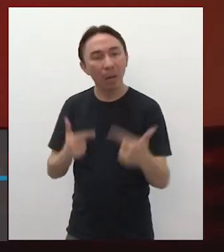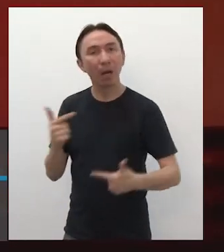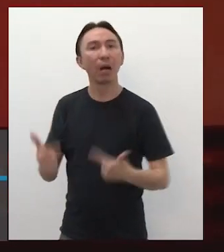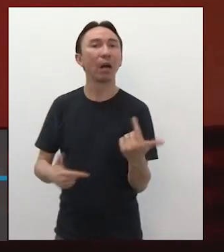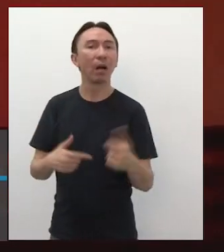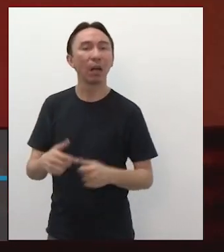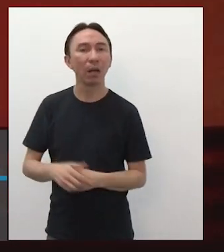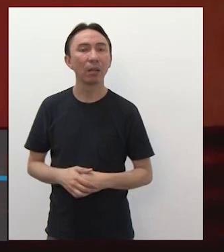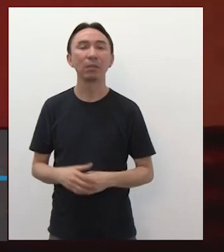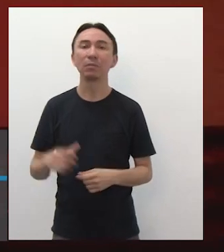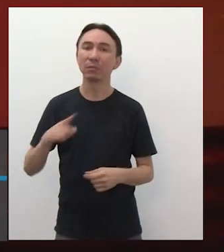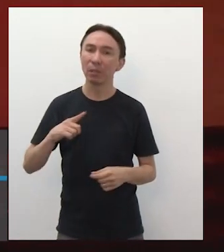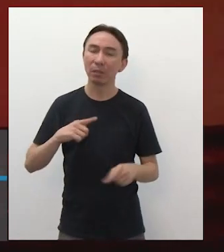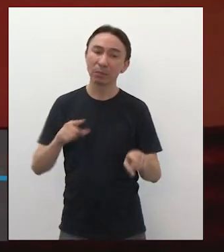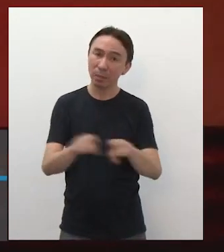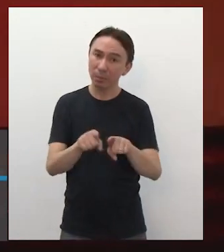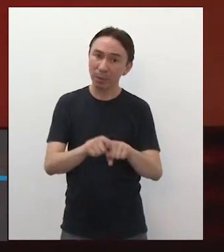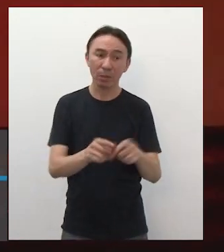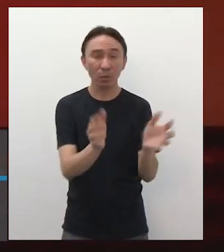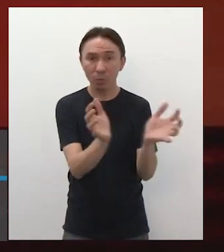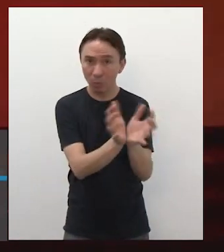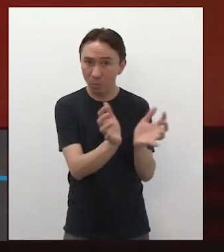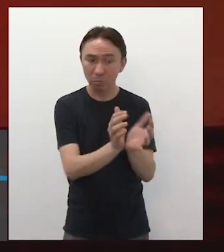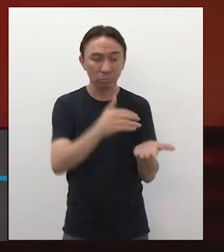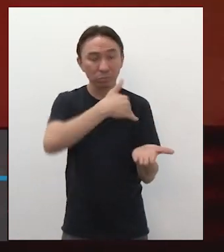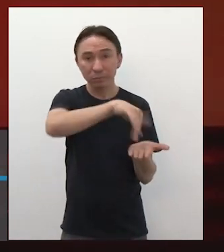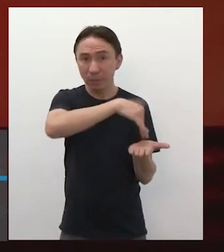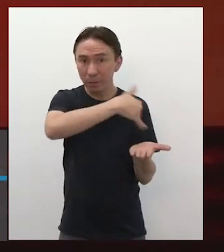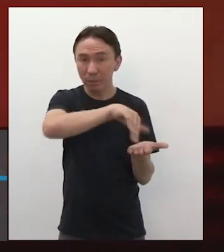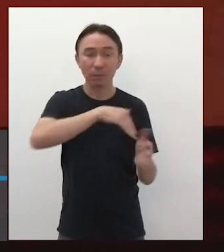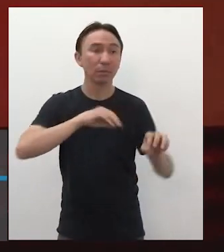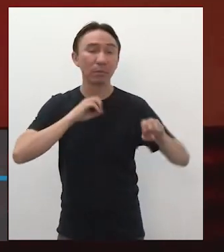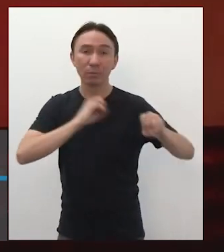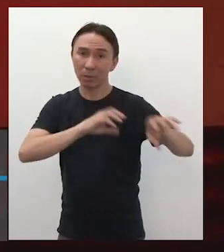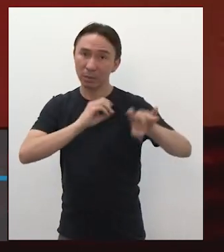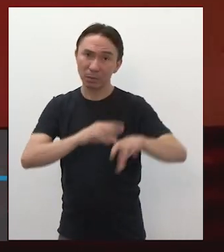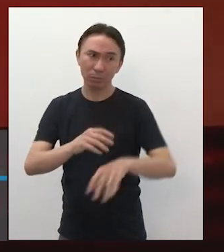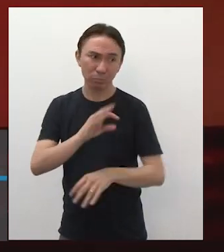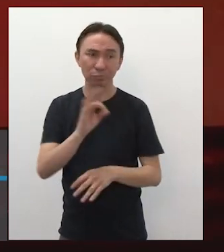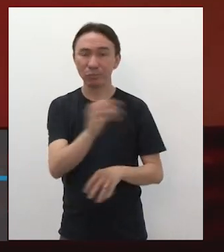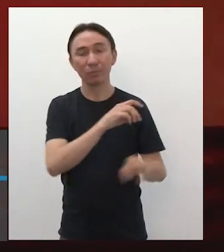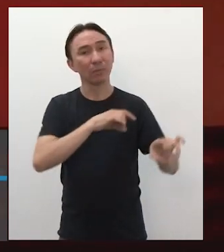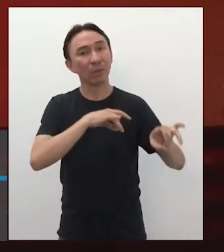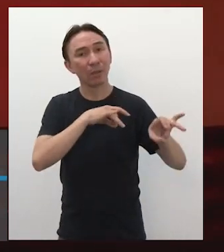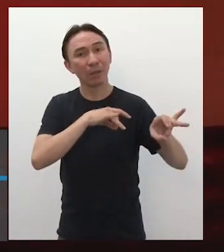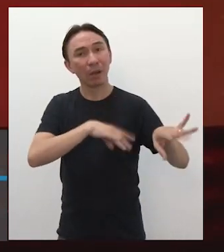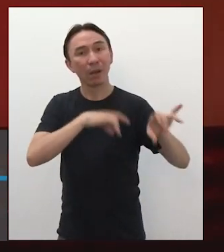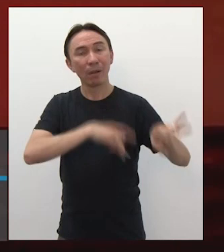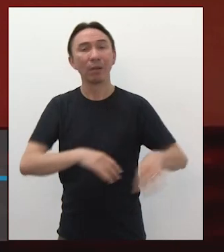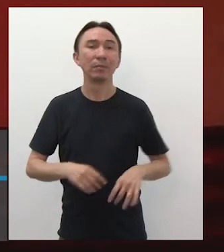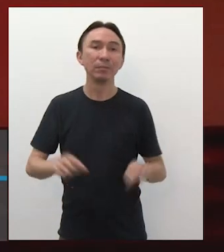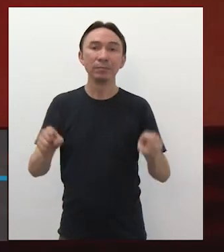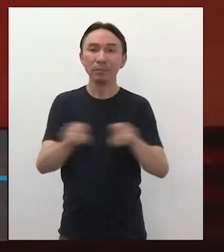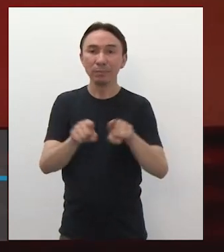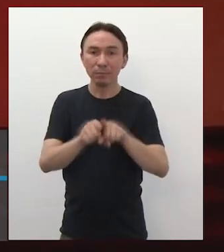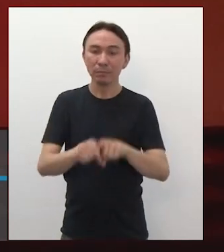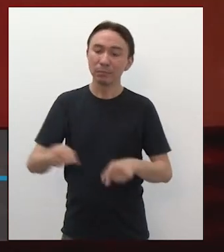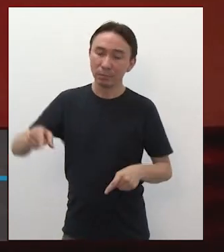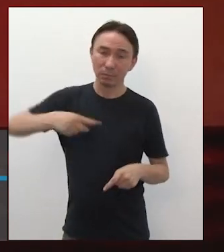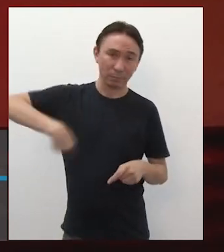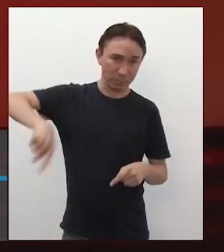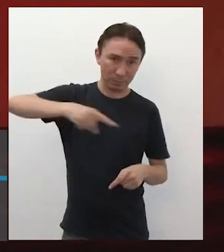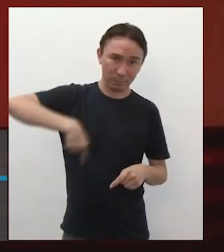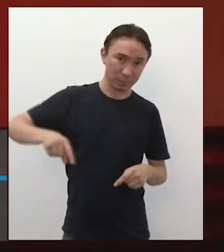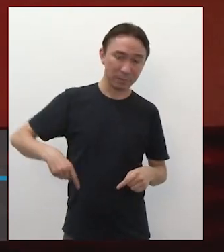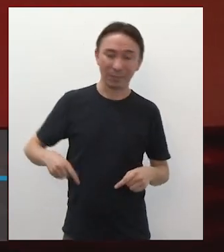da Secretaria de Educação, os técnicos todos, né? E a gente tem no nosso ambiente de trabalho também uma pressão,